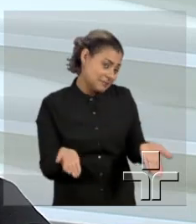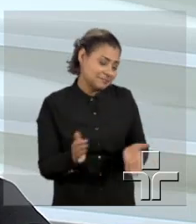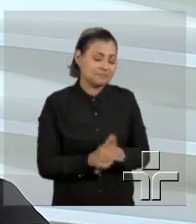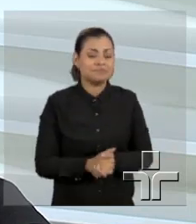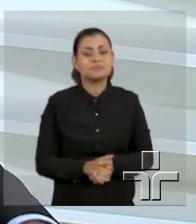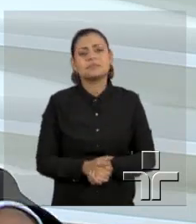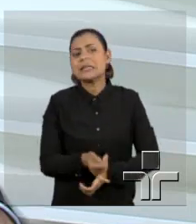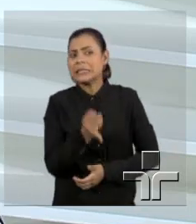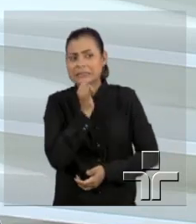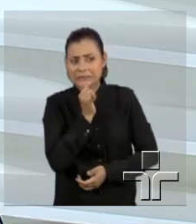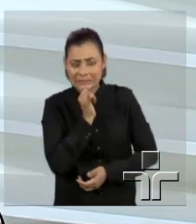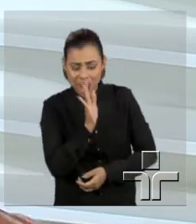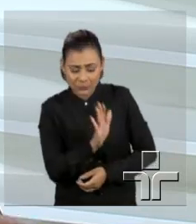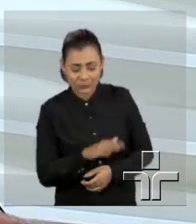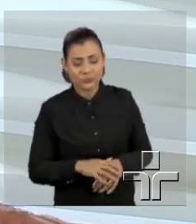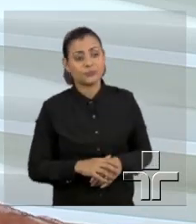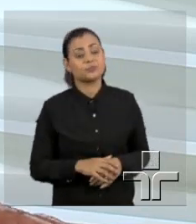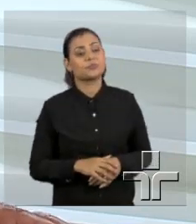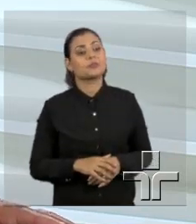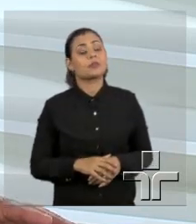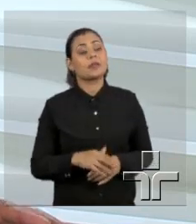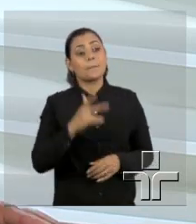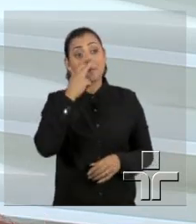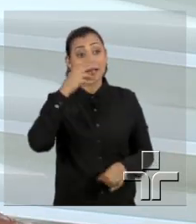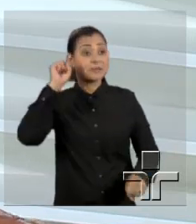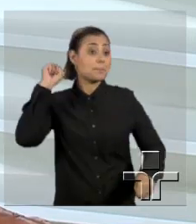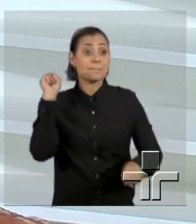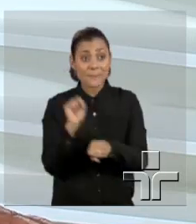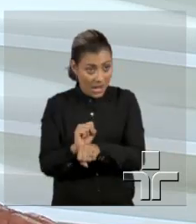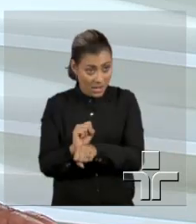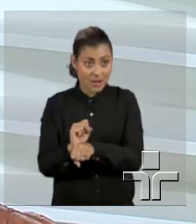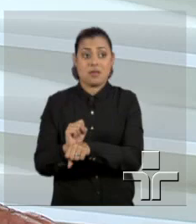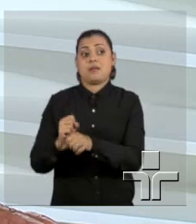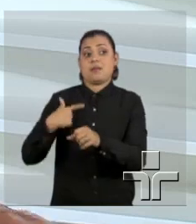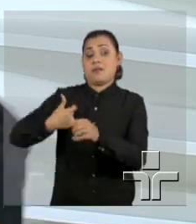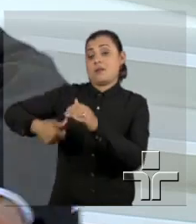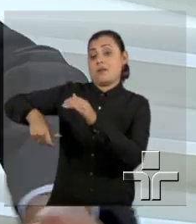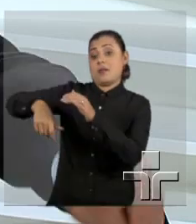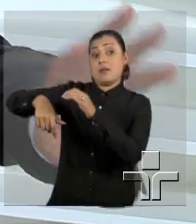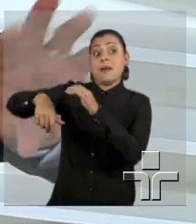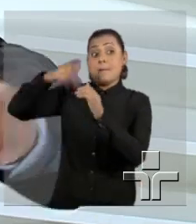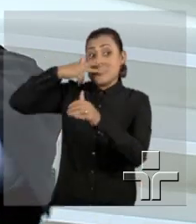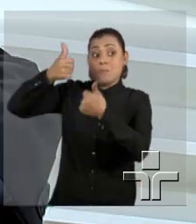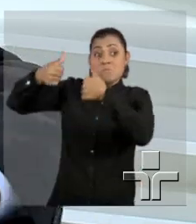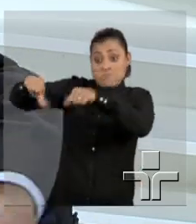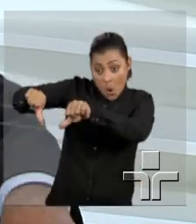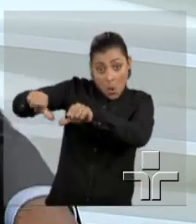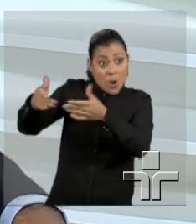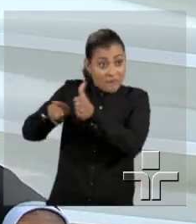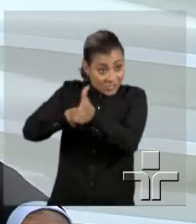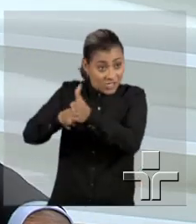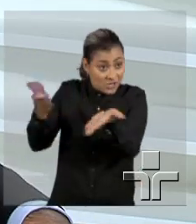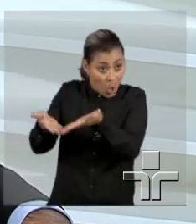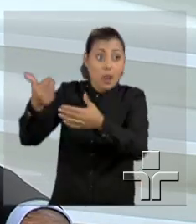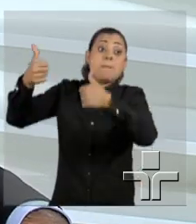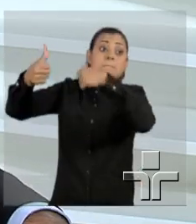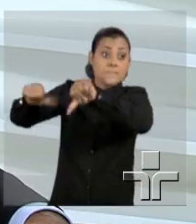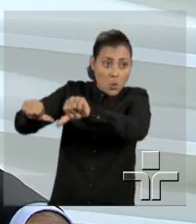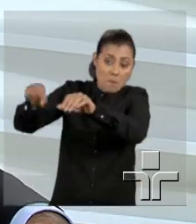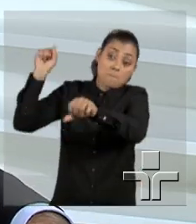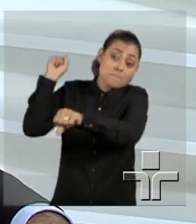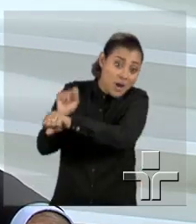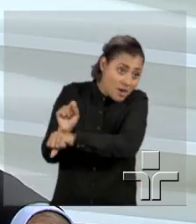Por exemplo, ao estancar o curso dessas investigações e desses